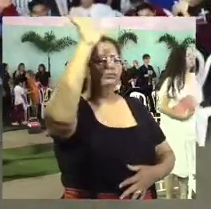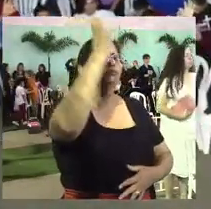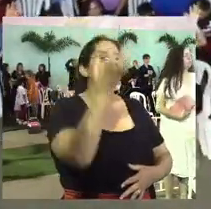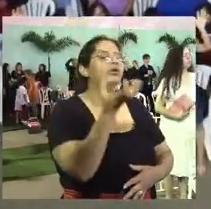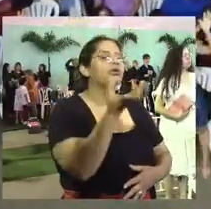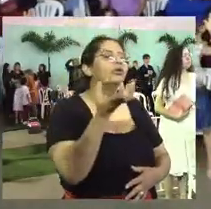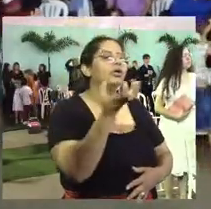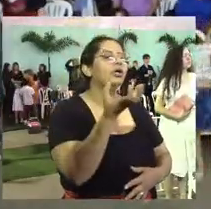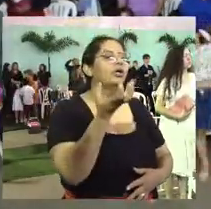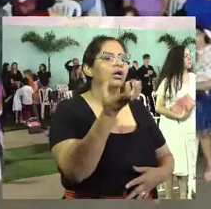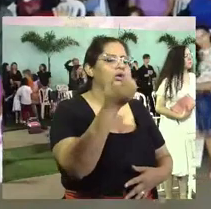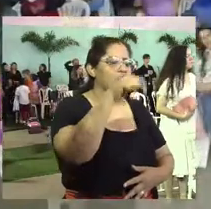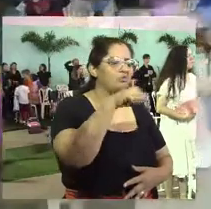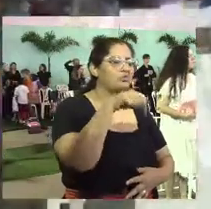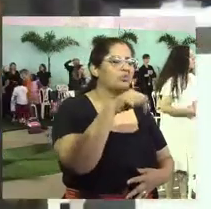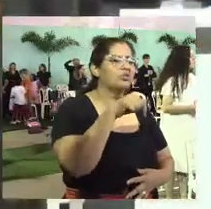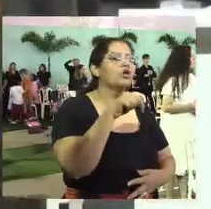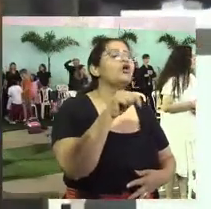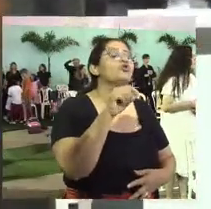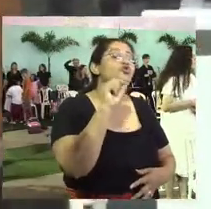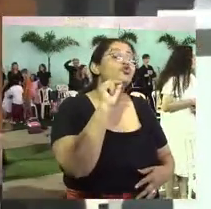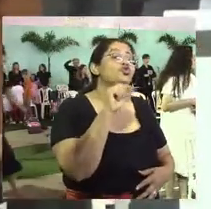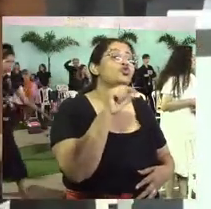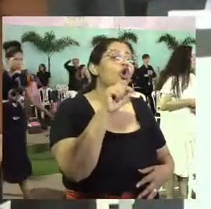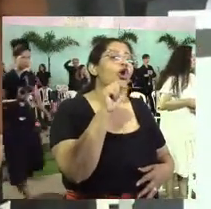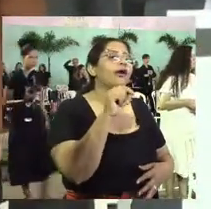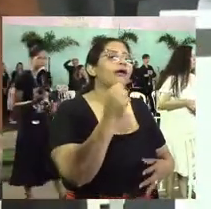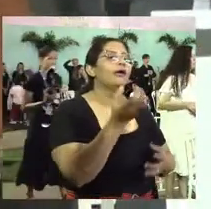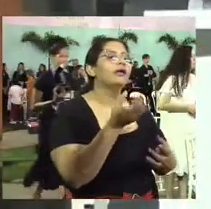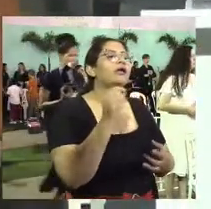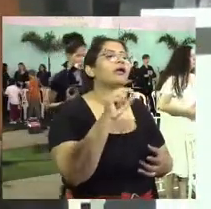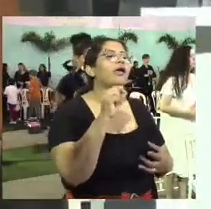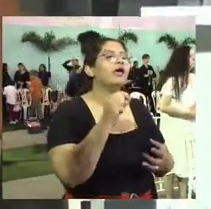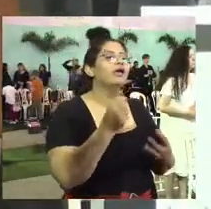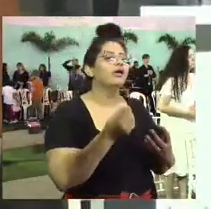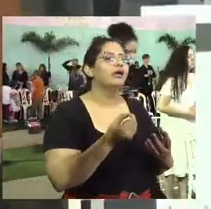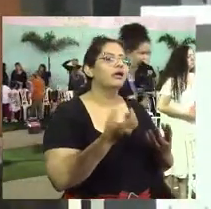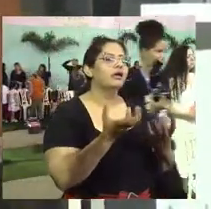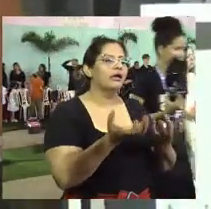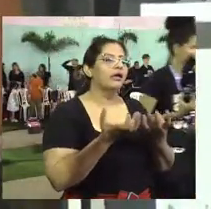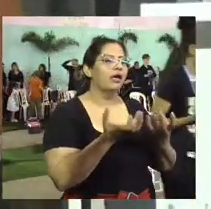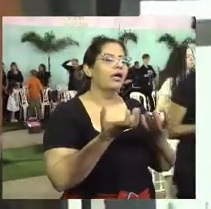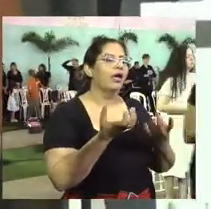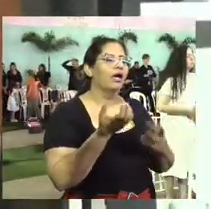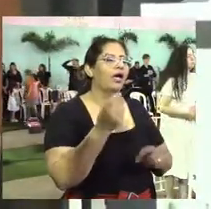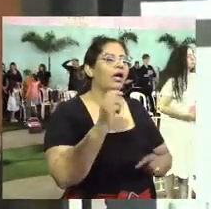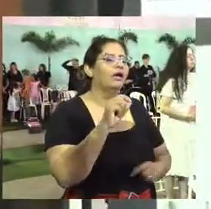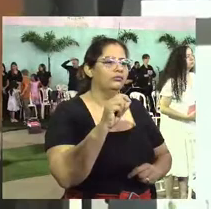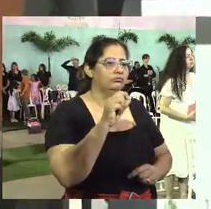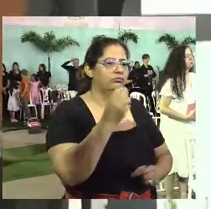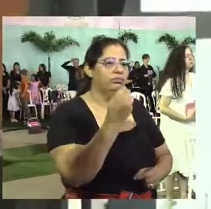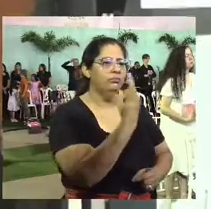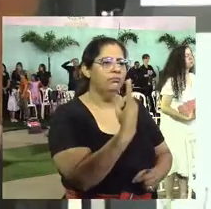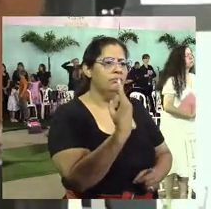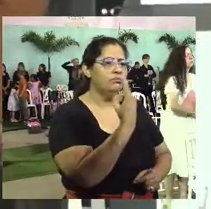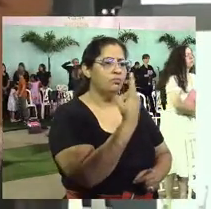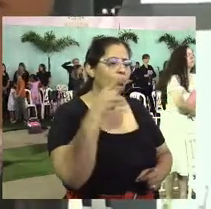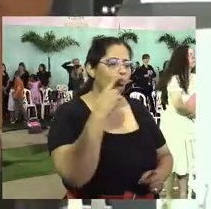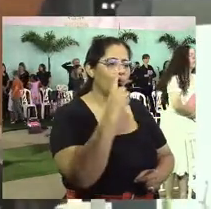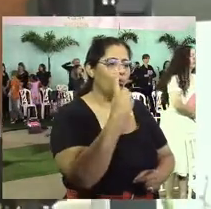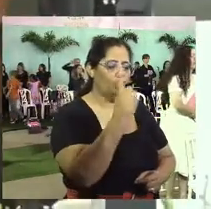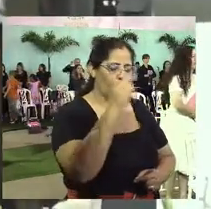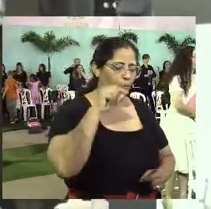quero que venha aqui só Aqueles que querem ganhar um milhão de mas olha não é todo mundo por favor eu quero